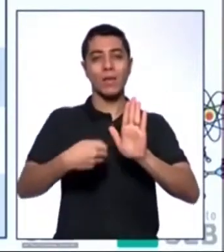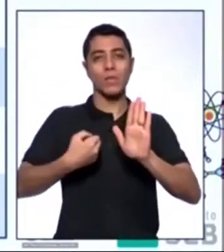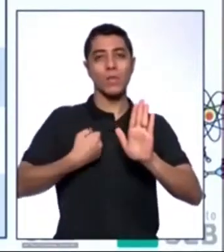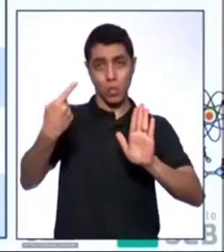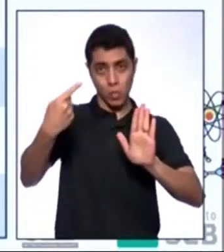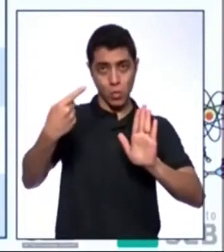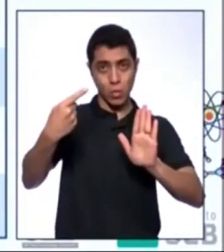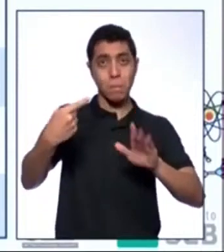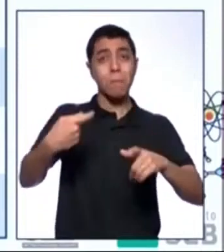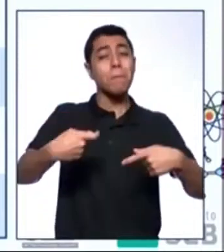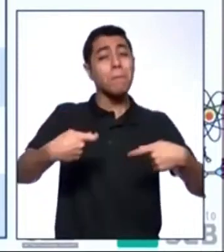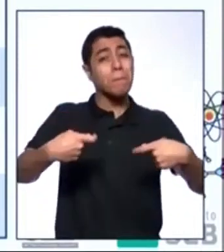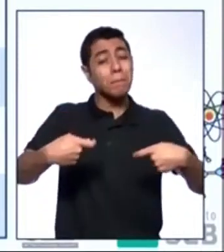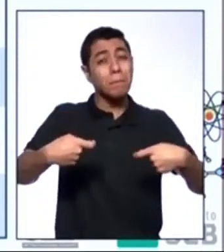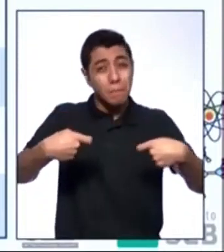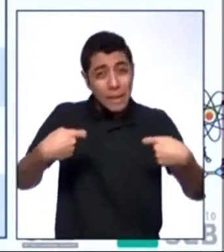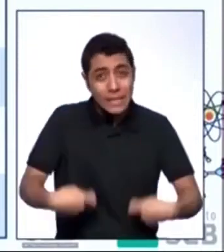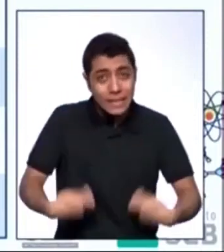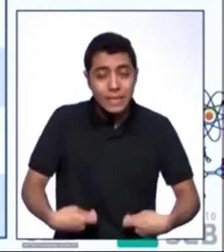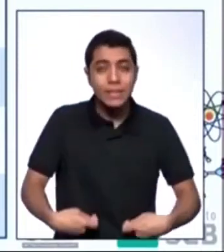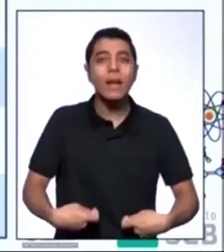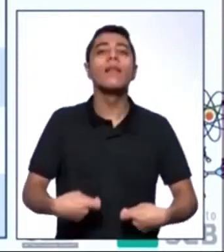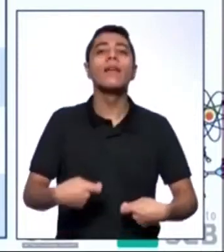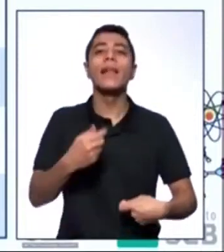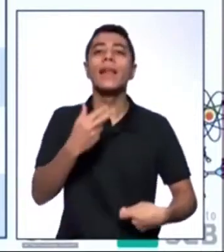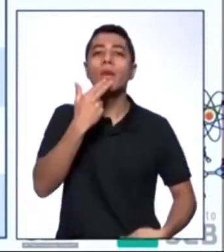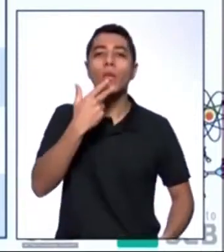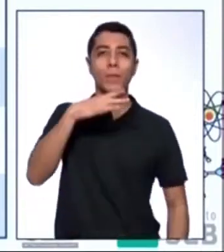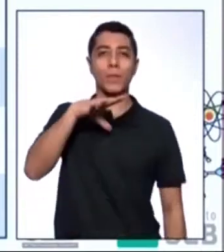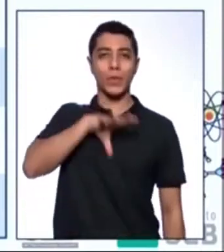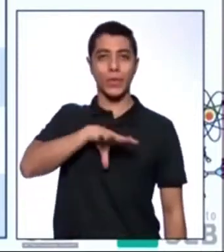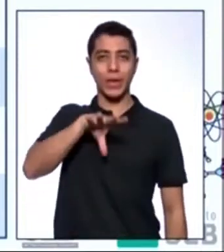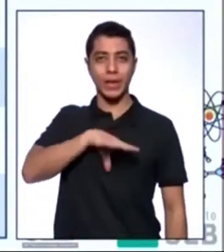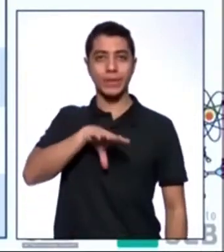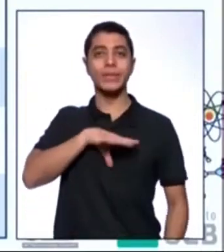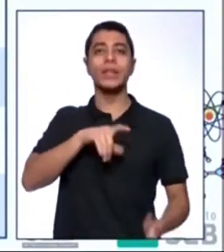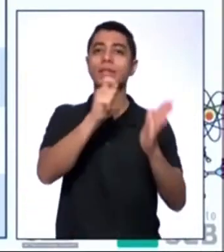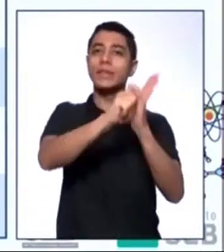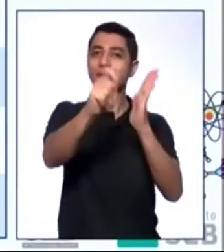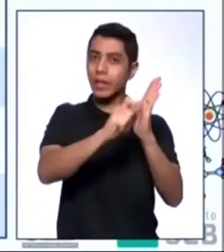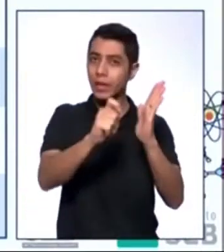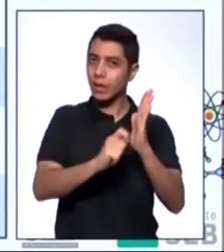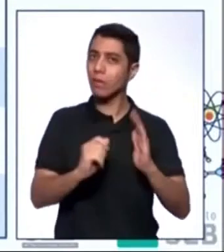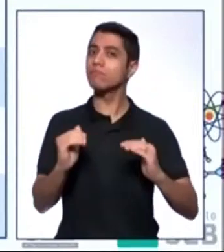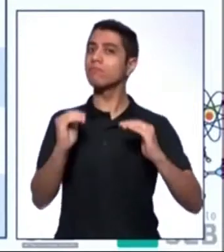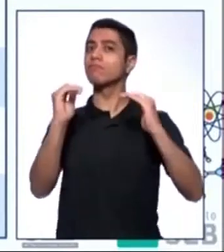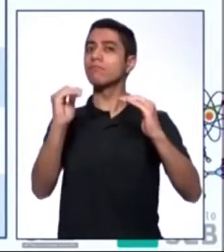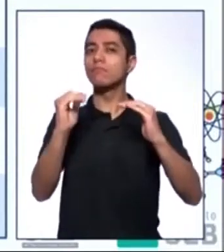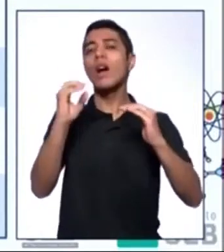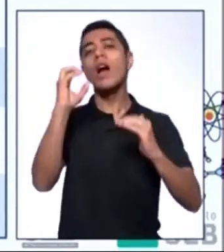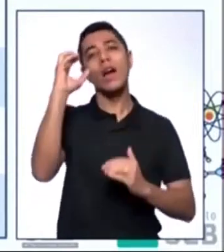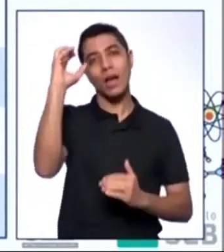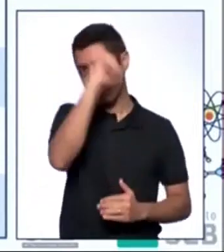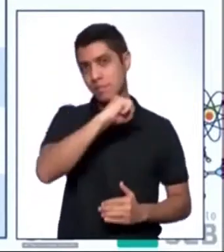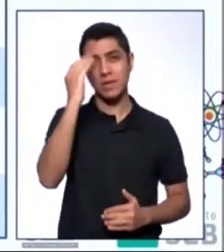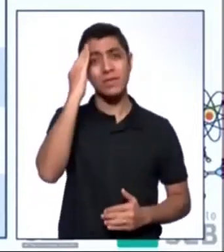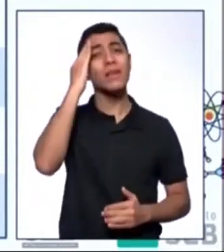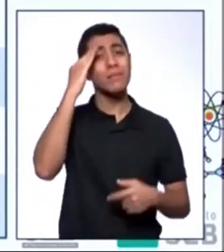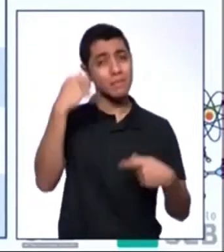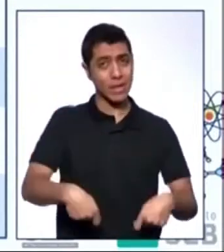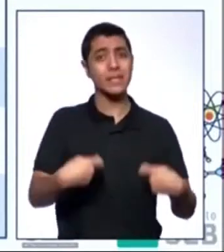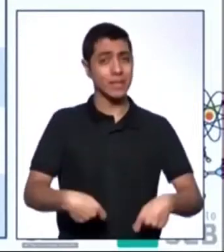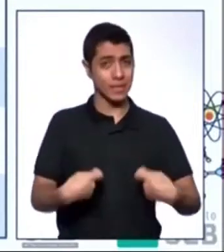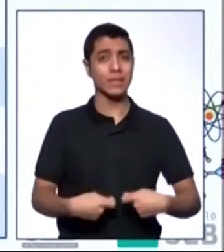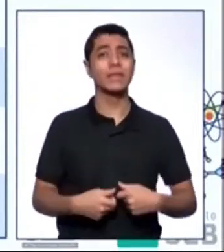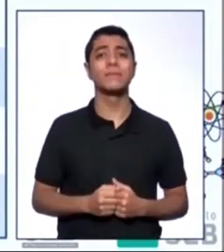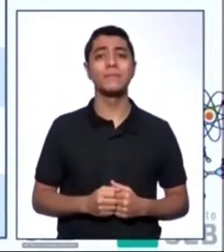da modalidade escrita da língua portuguesa. Gente, são 200 pontos que